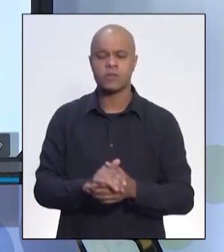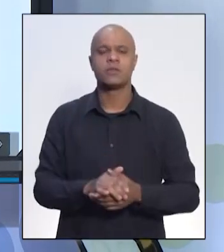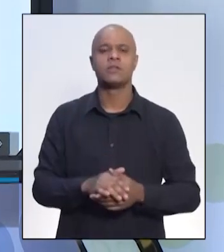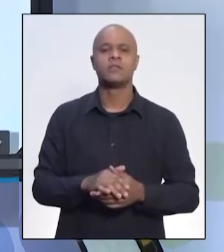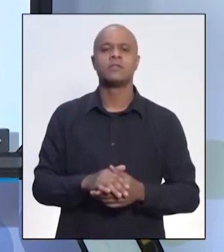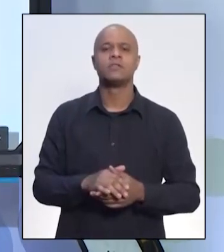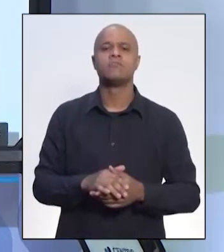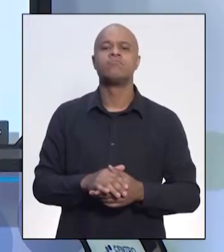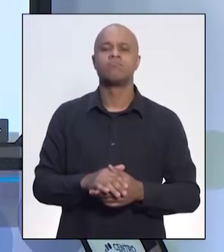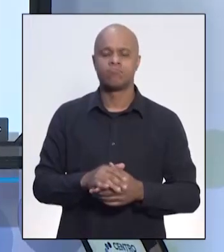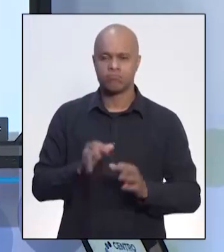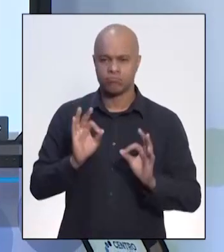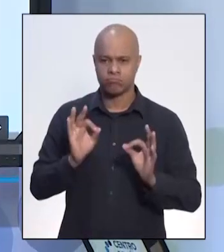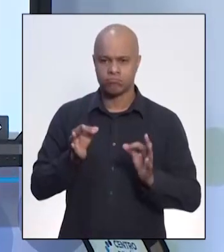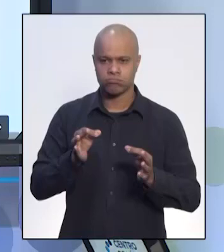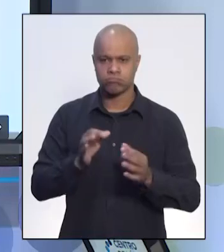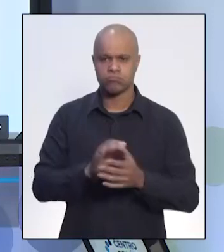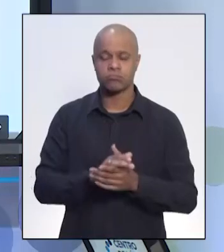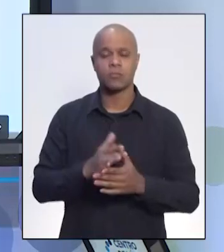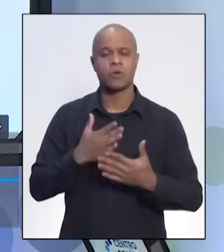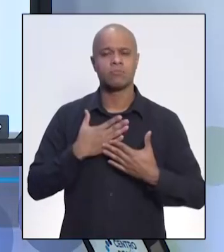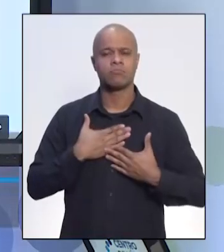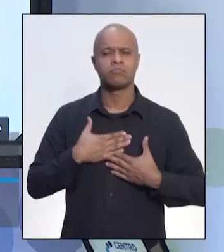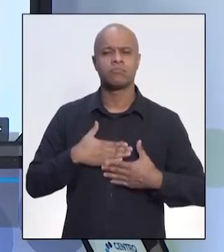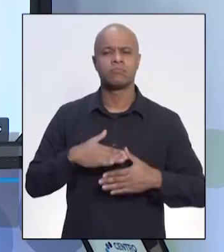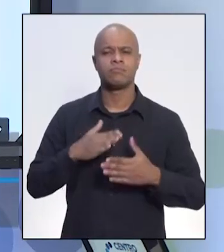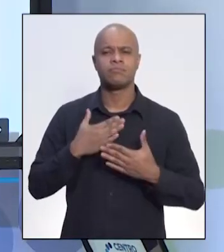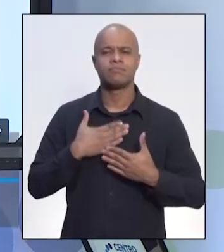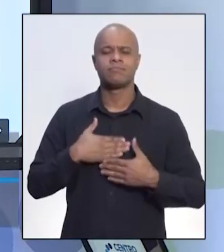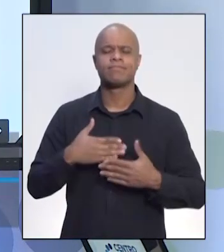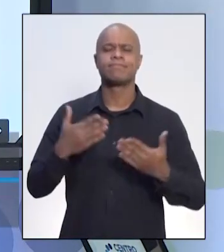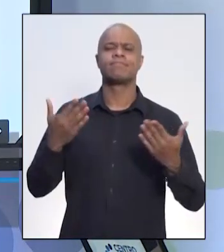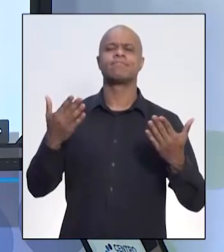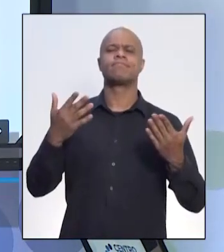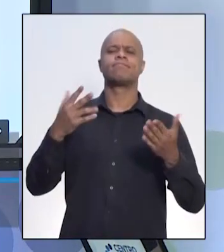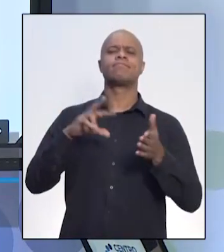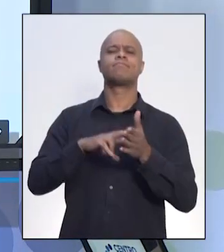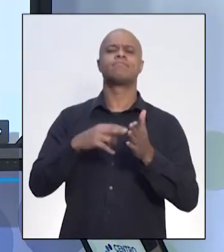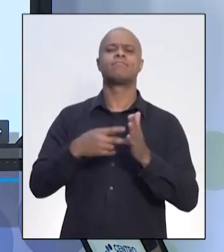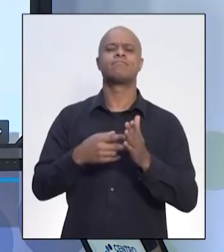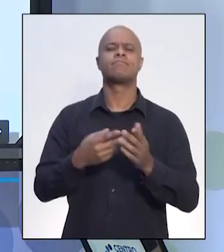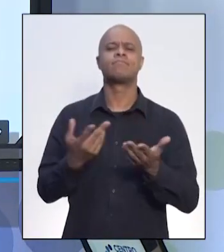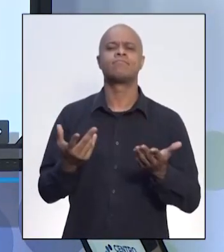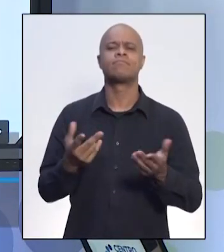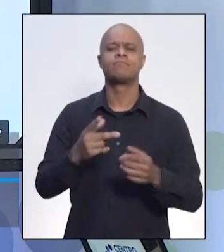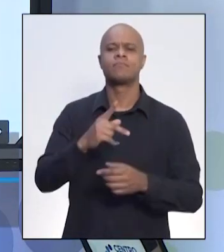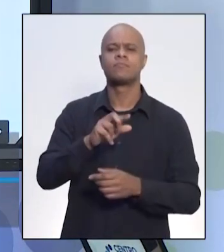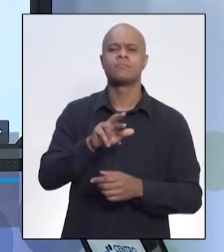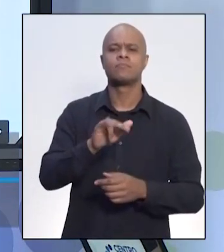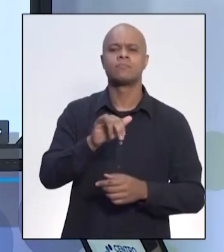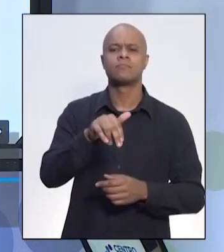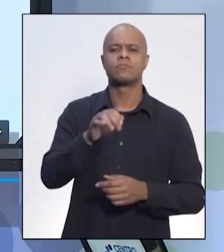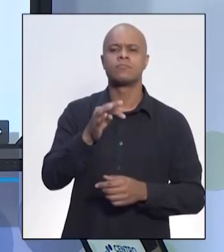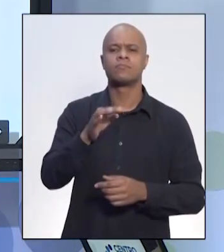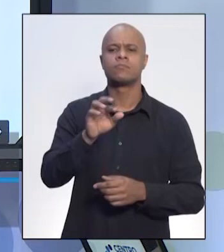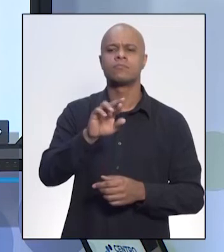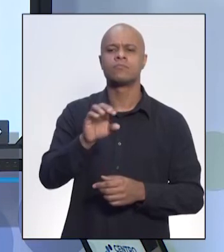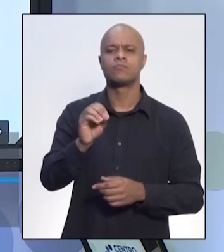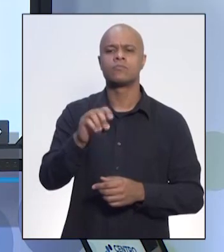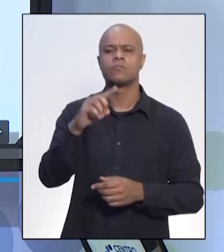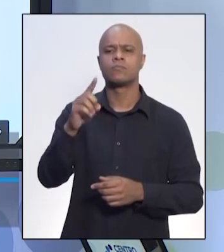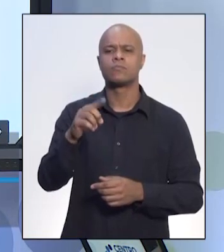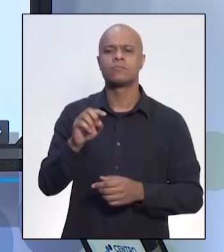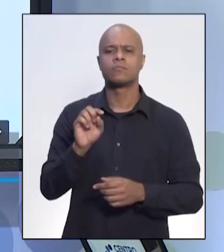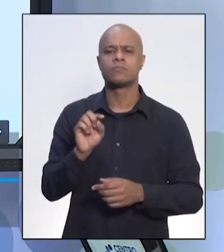o perímetro, tá bom? Então, com calma. Professora, o que é perímetro mesmo? Perímetro é a soma dos lados. Quantos lados nós temos